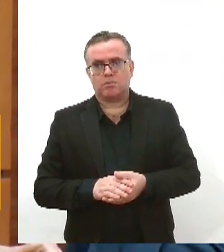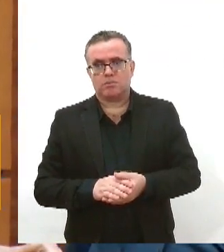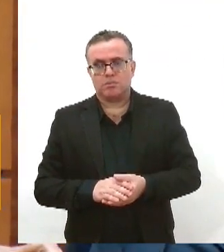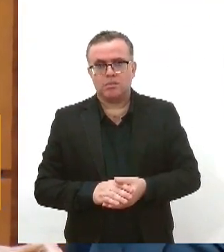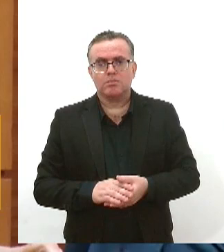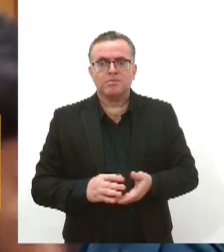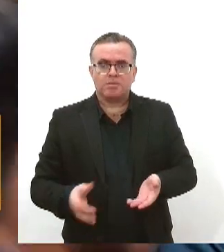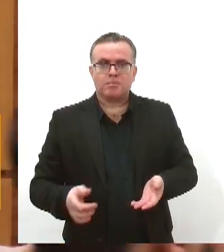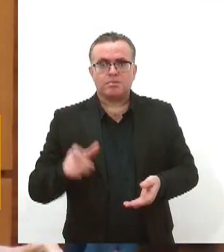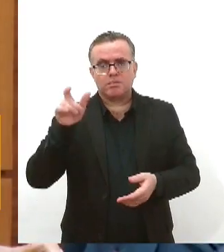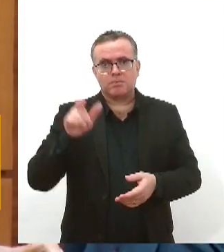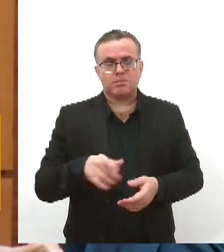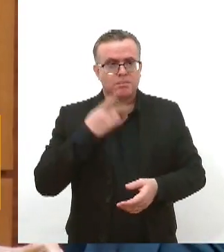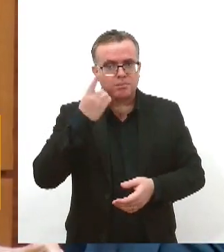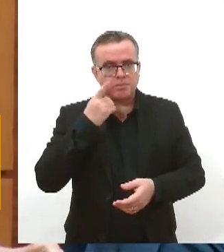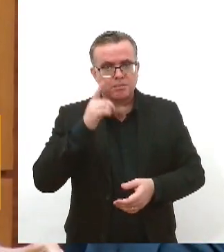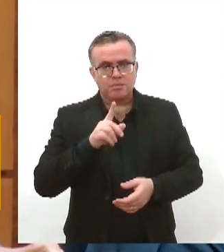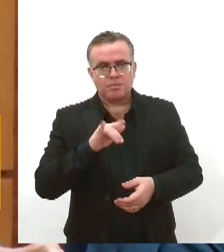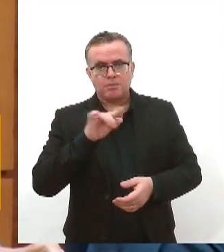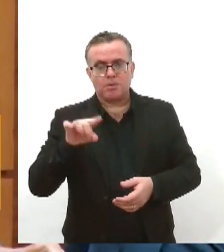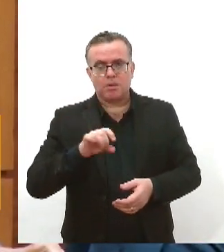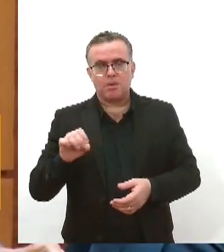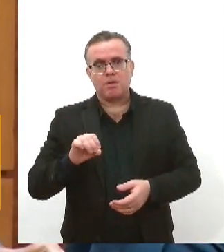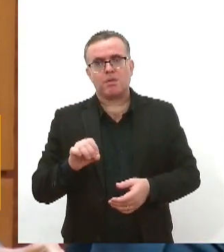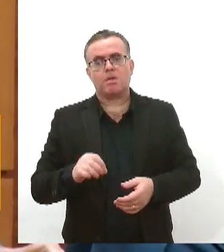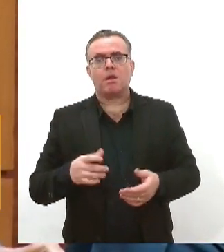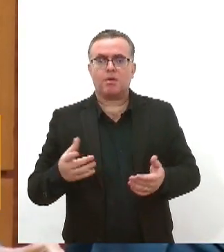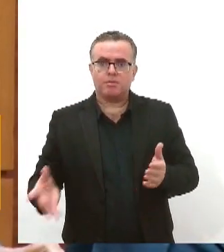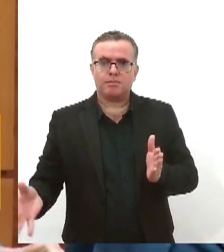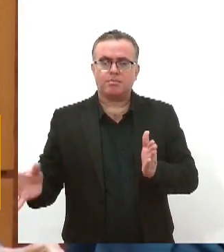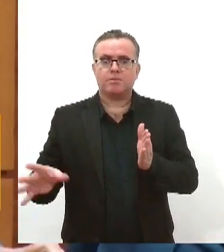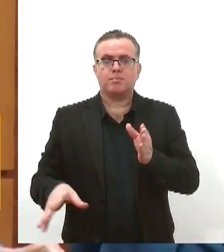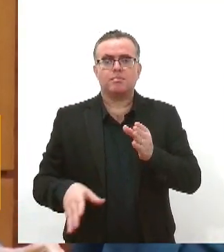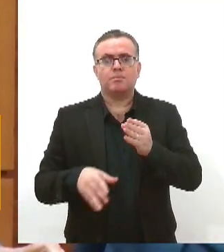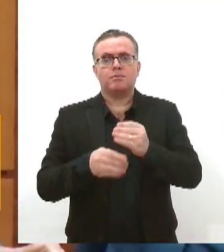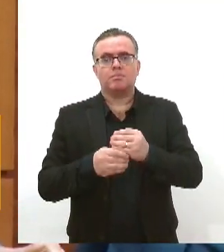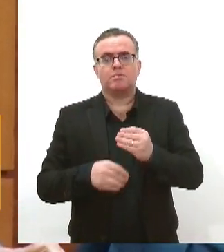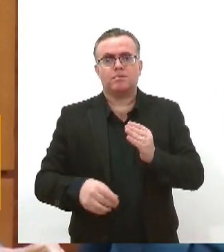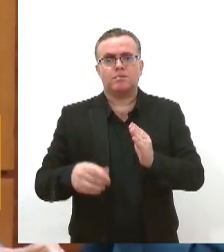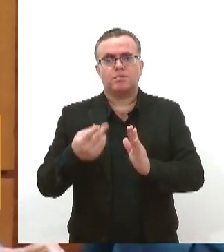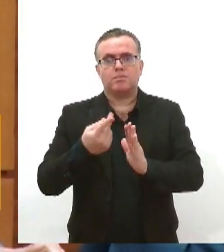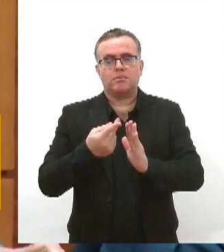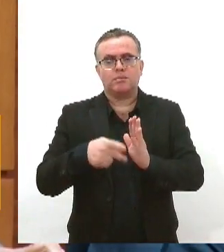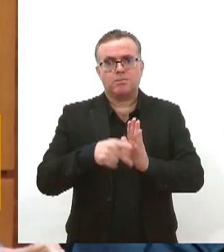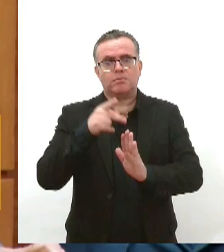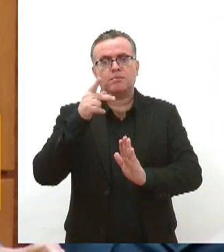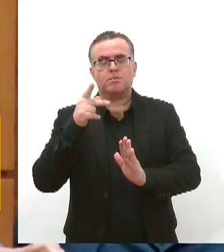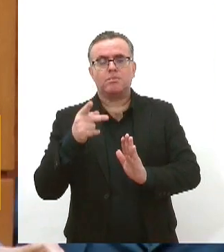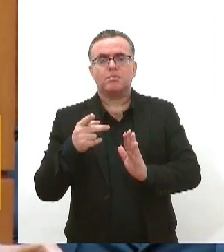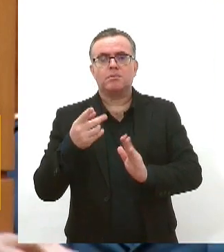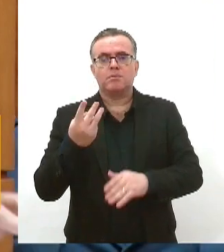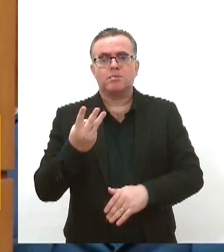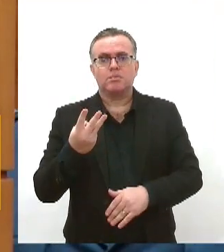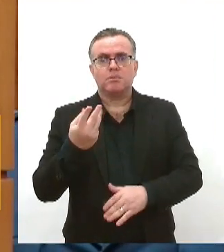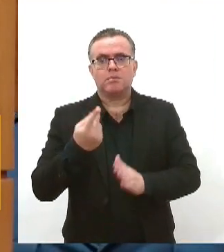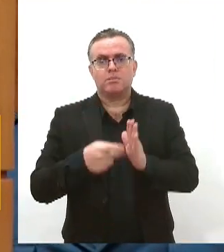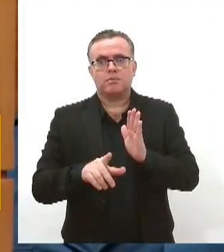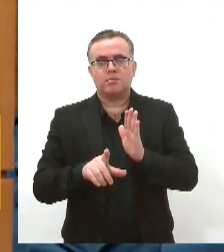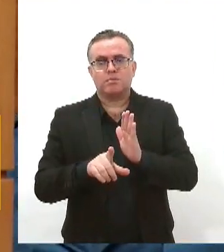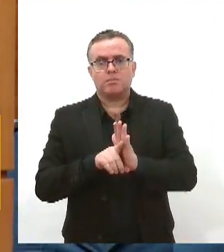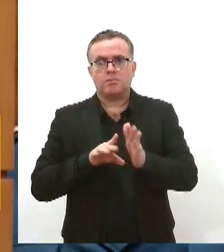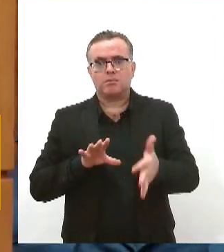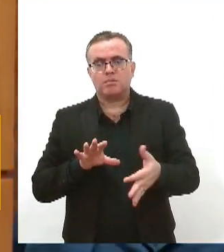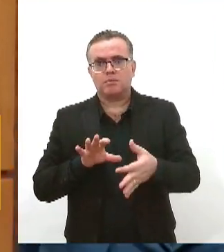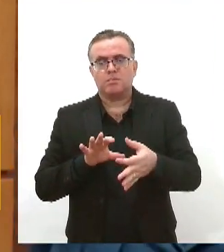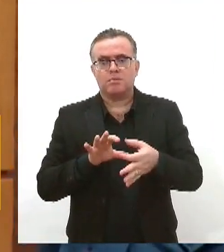na tribuna que protocolou na Casa Legislativa 3 projetos de lei, todos relacionados a